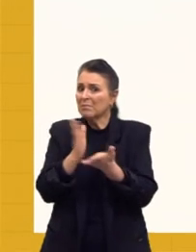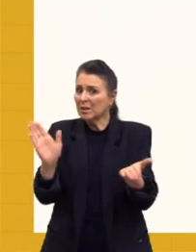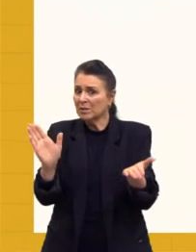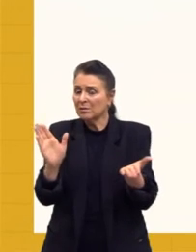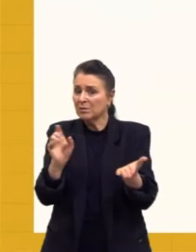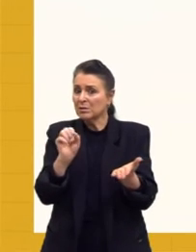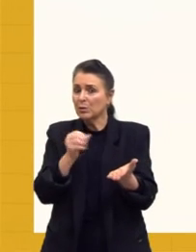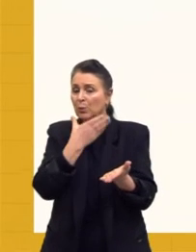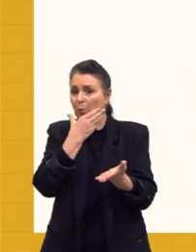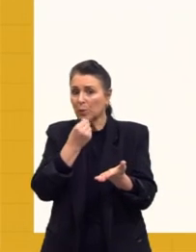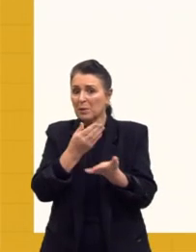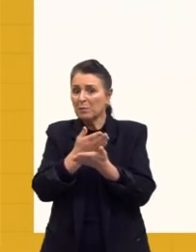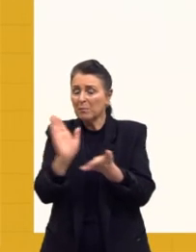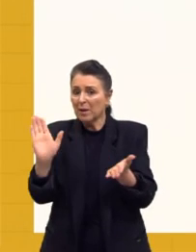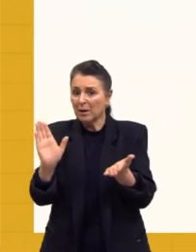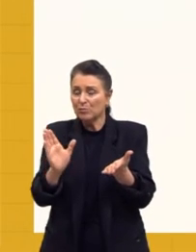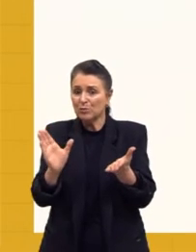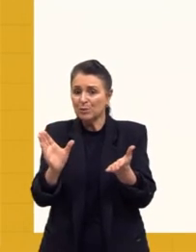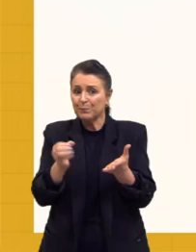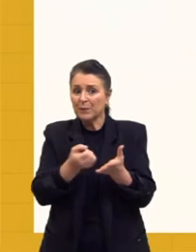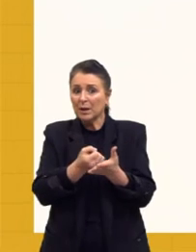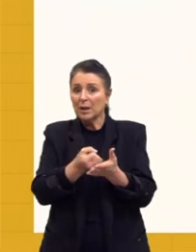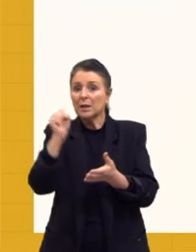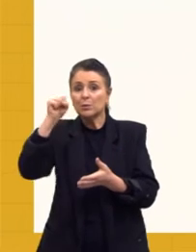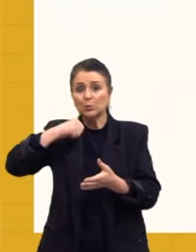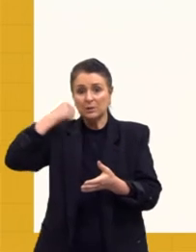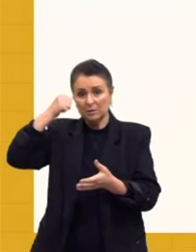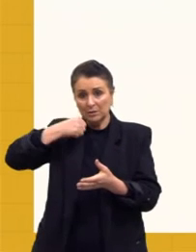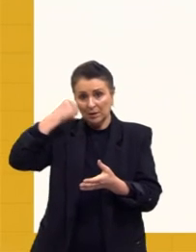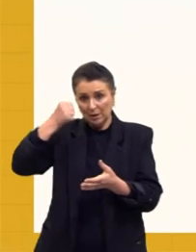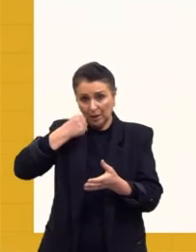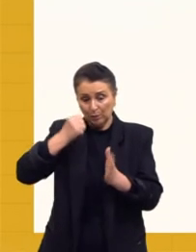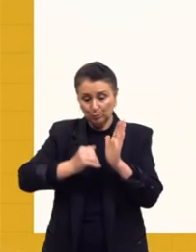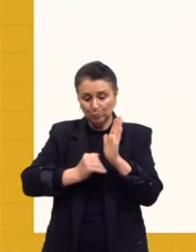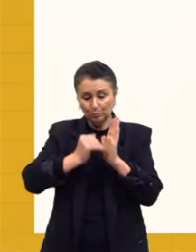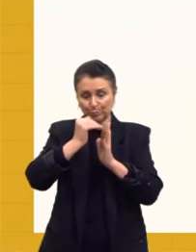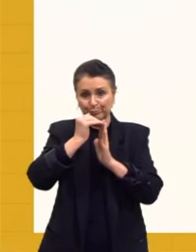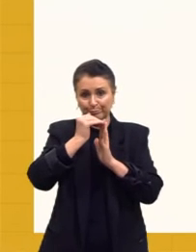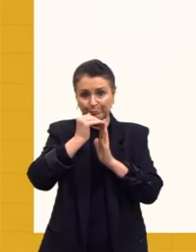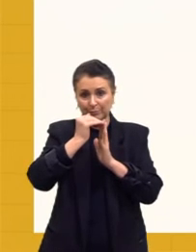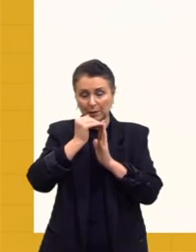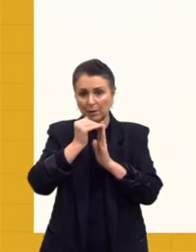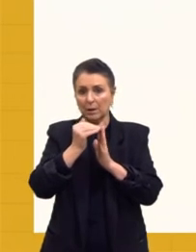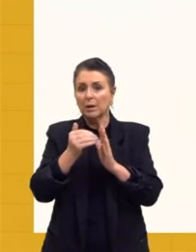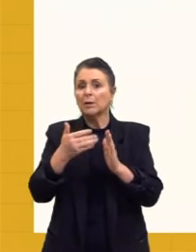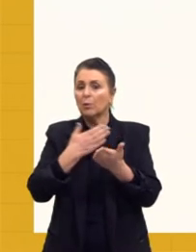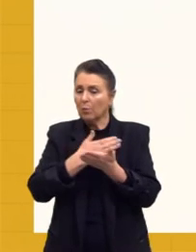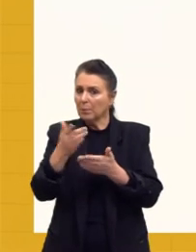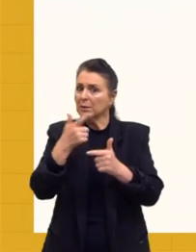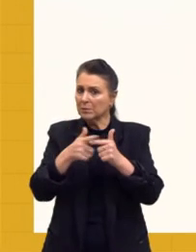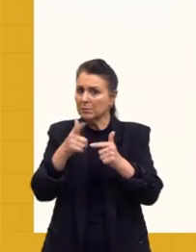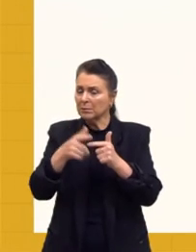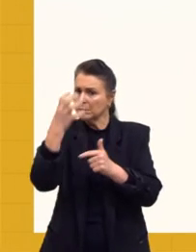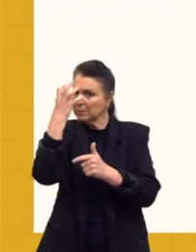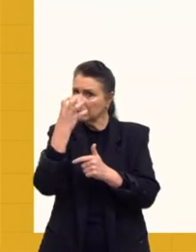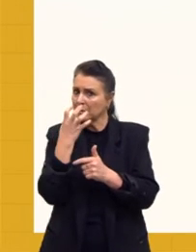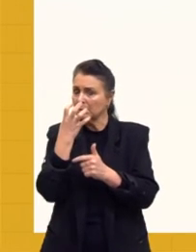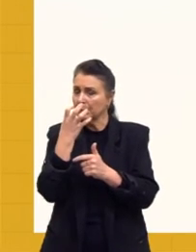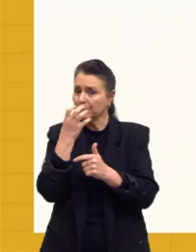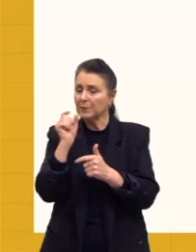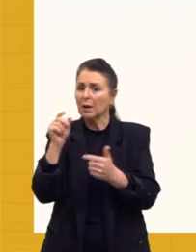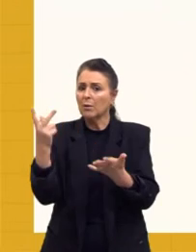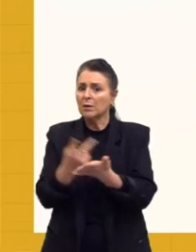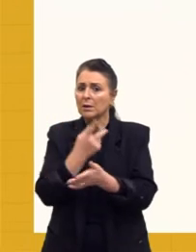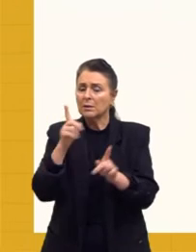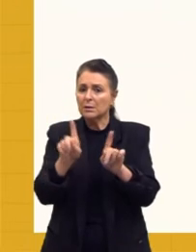acontece aqui ele perde a maioria do Senado né então ele vai e esse problema aí outra coisa que acontece